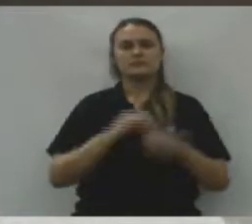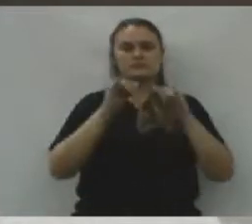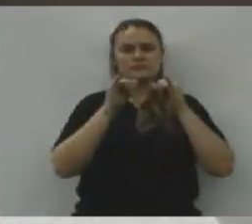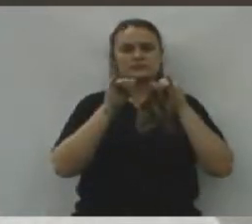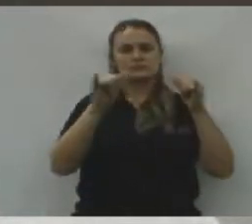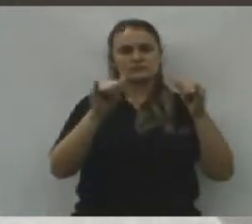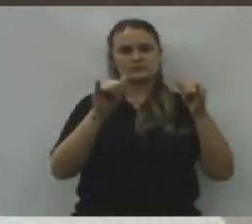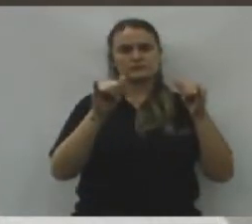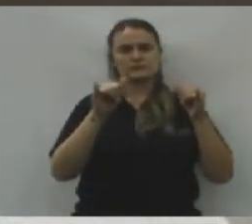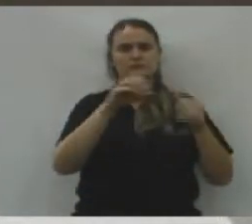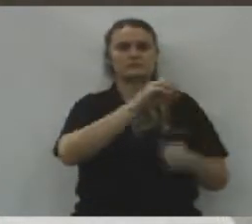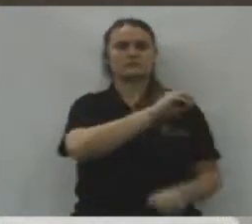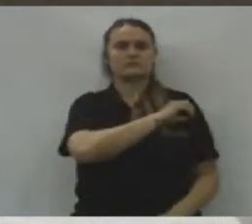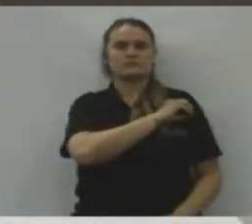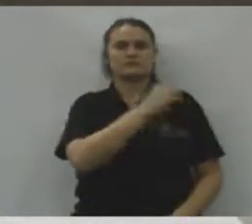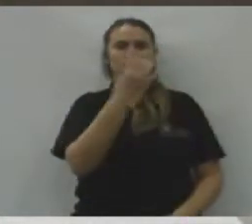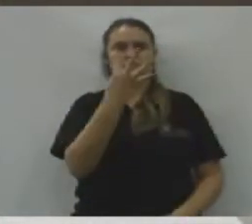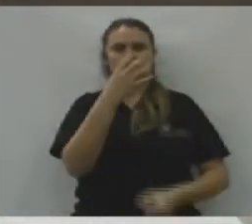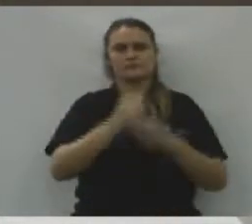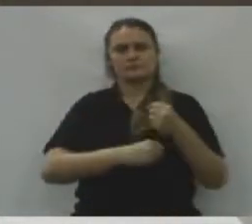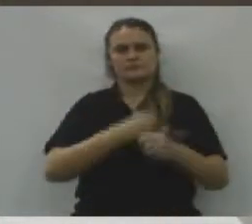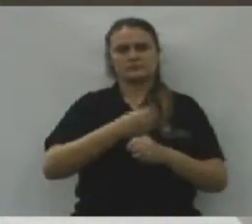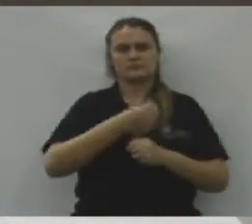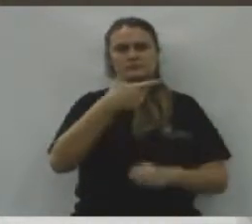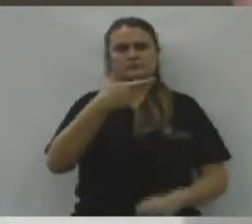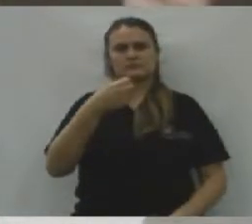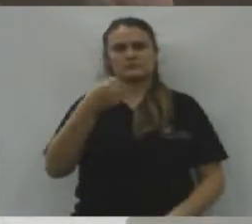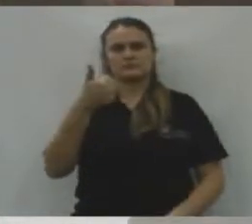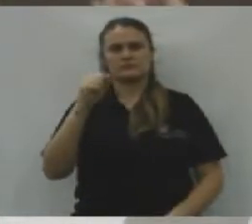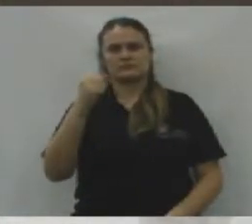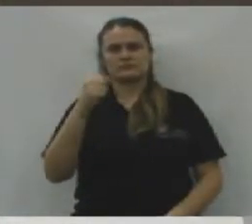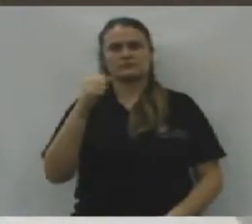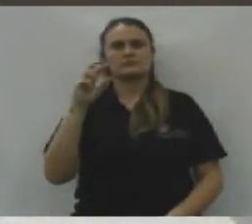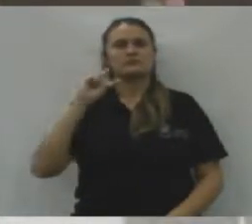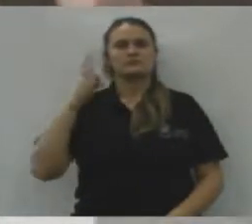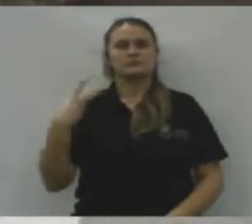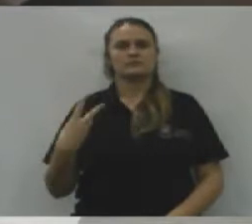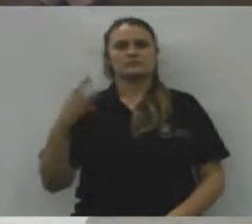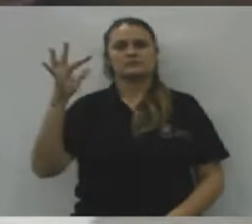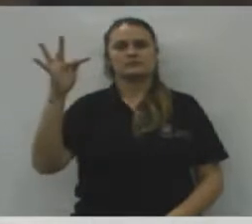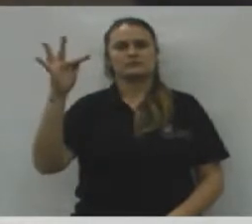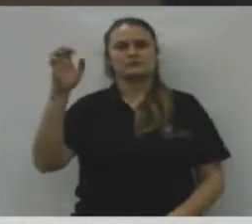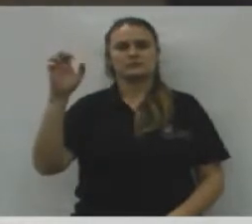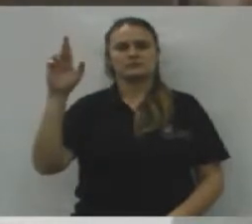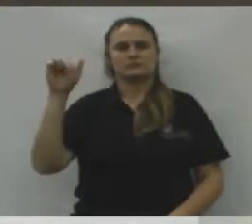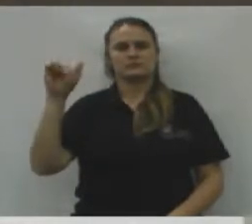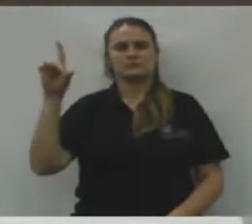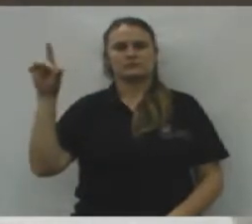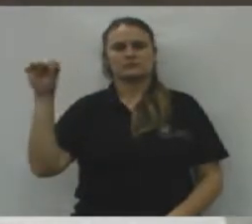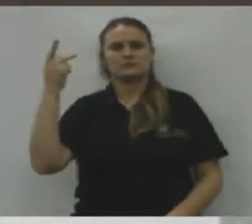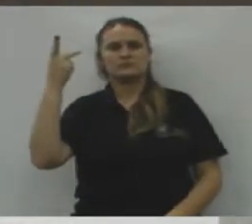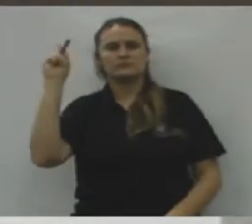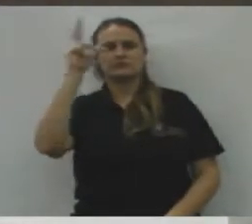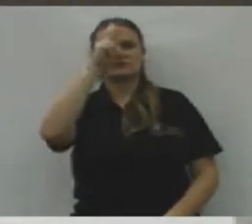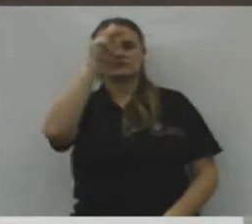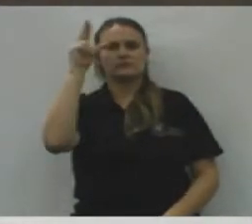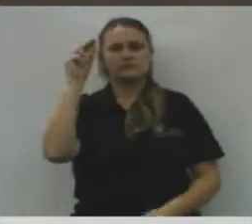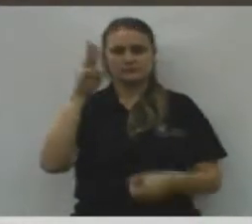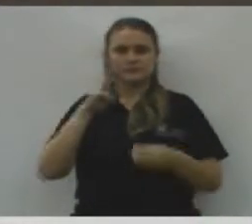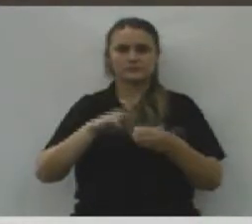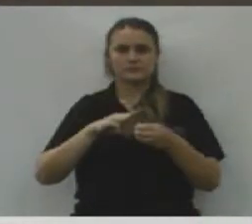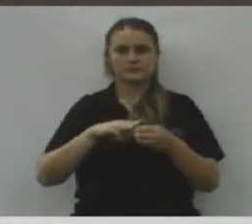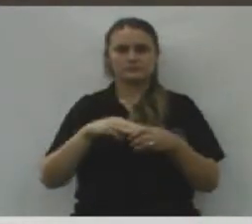Indicações. De número 4/2018, do vereador Fernando Edgar Vier, ao senhor prefeito